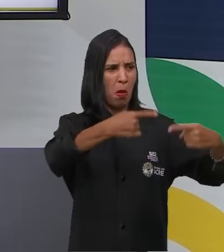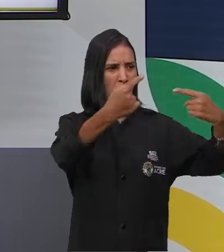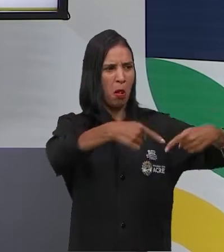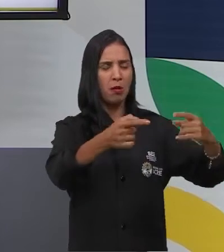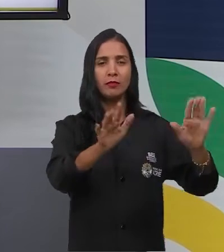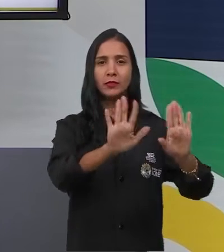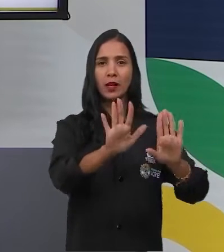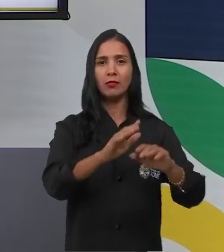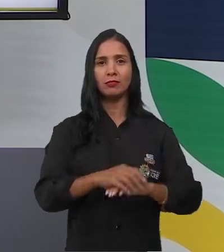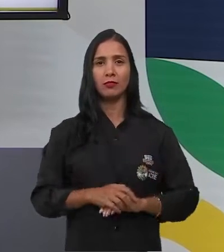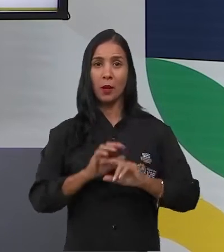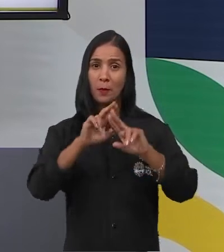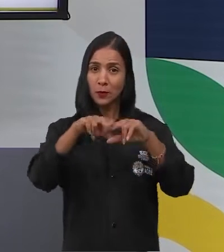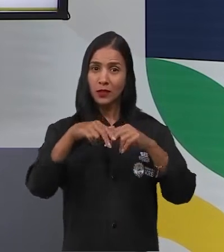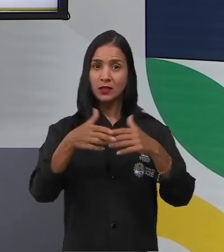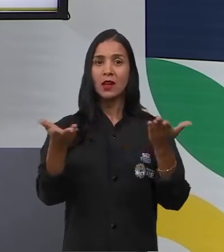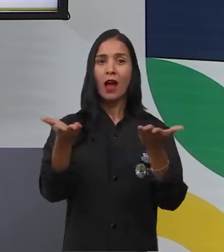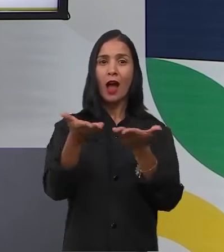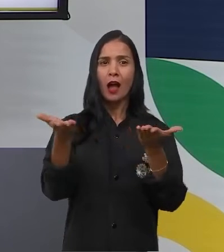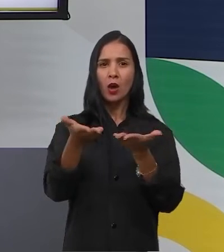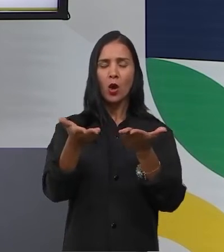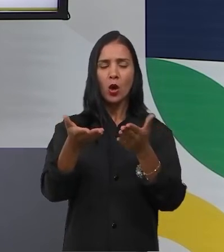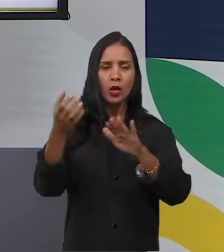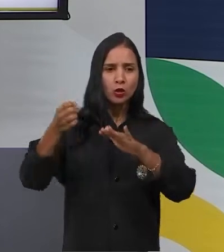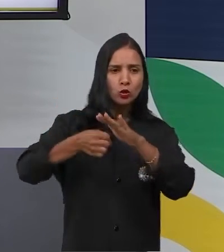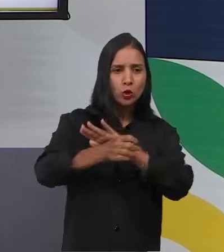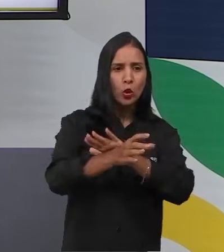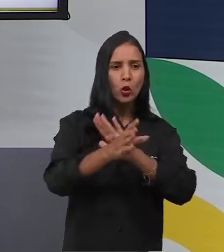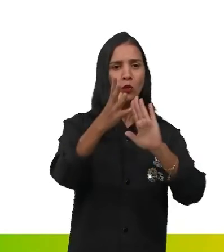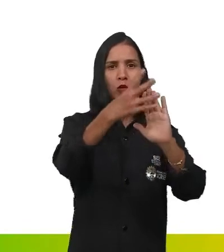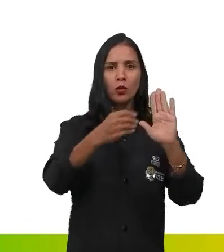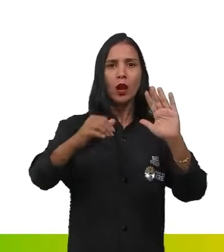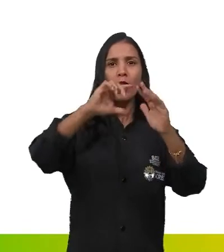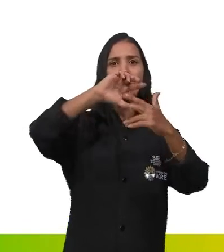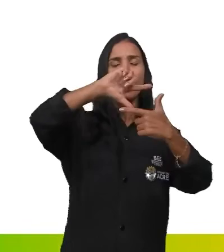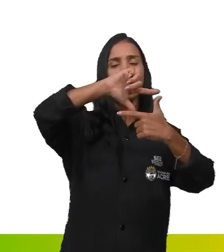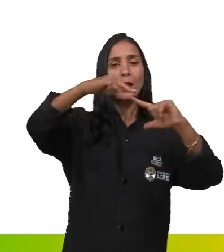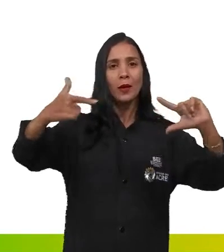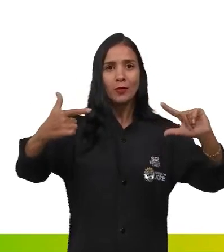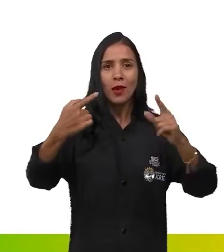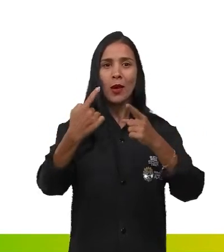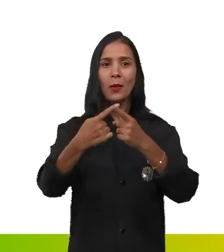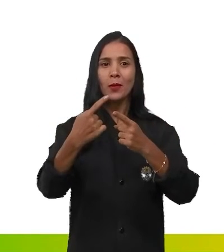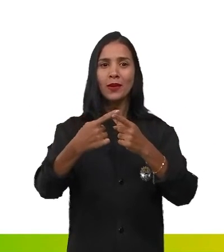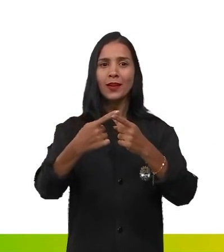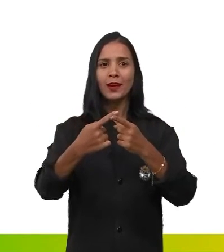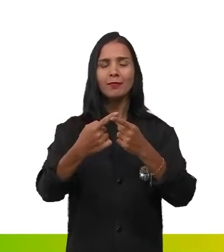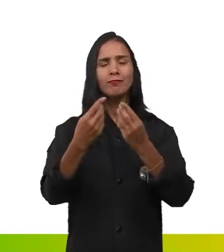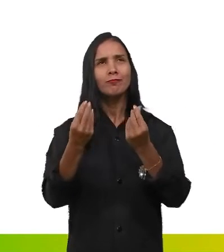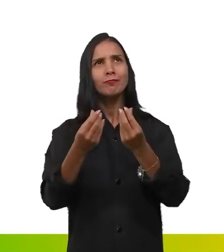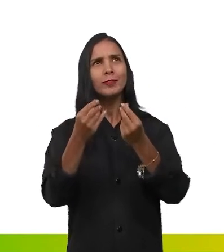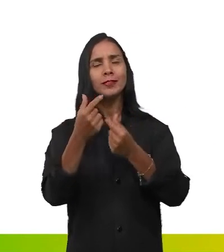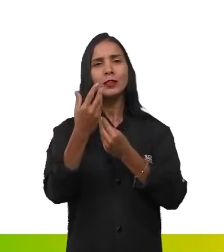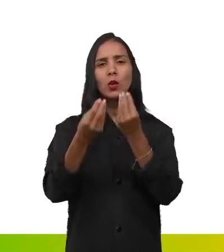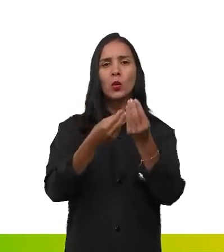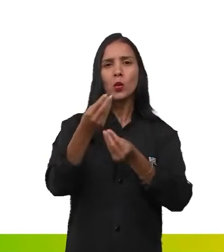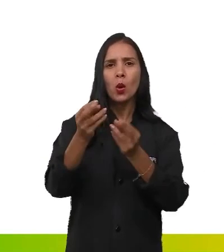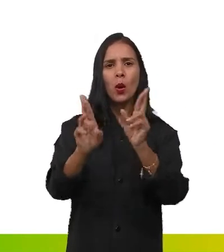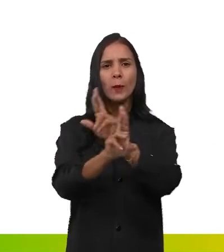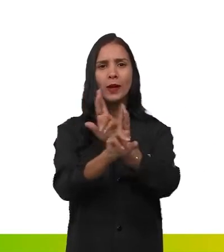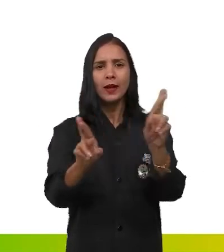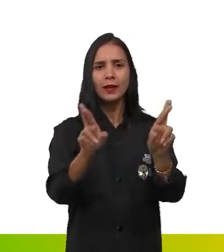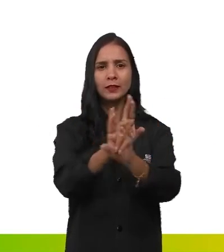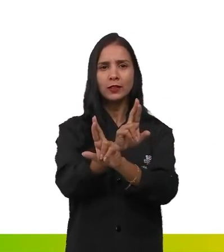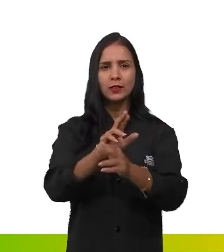contemporâneas, os Jogos Olímpicos, como é que isso conversa? Então a pergunta, ó, os Jogos dos Povos Indígenas